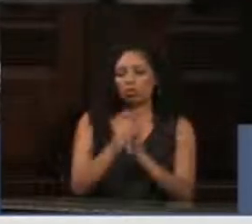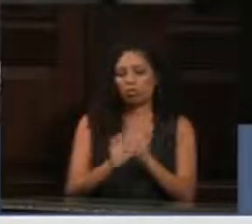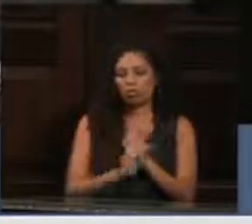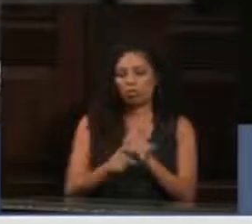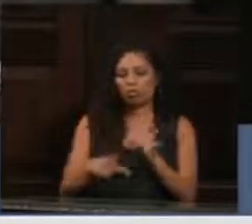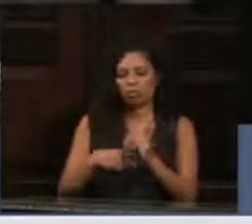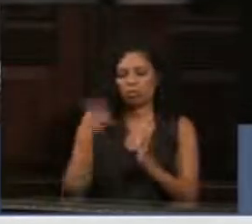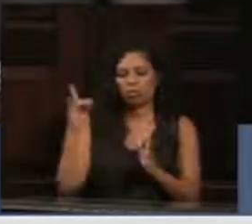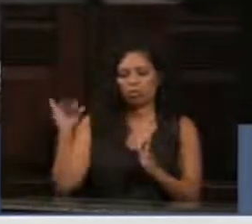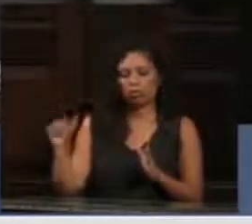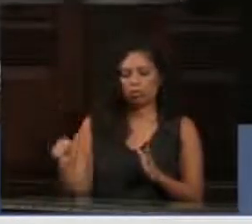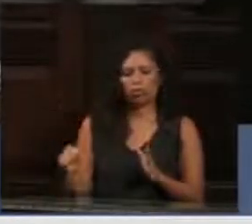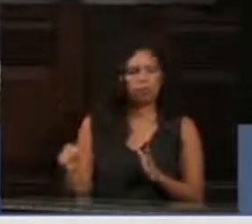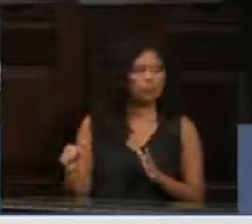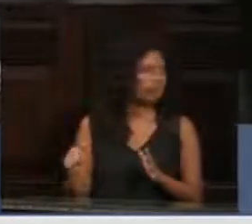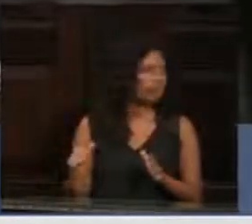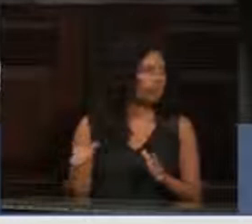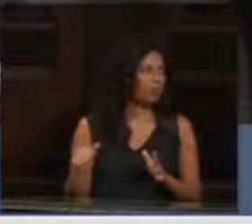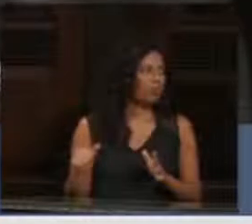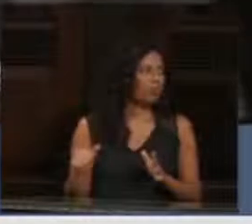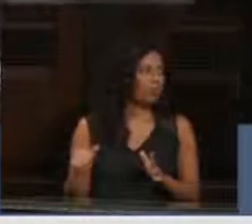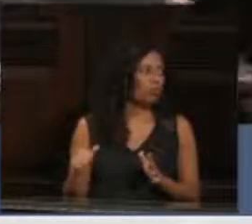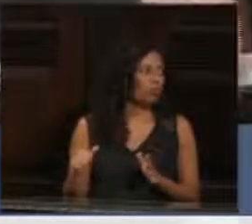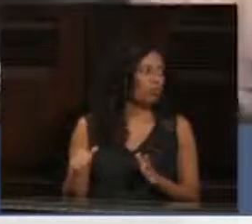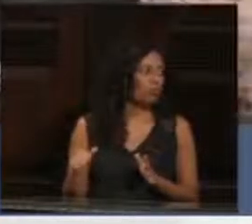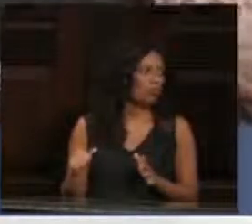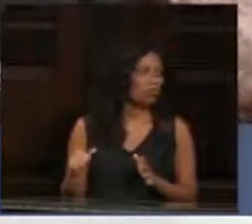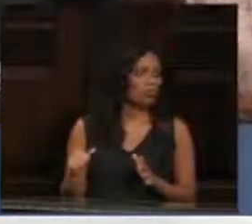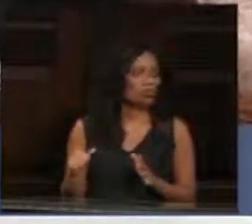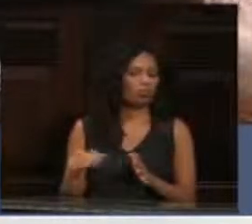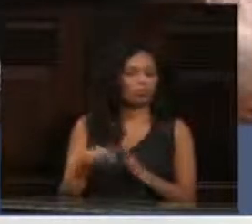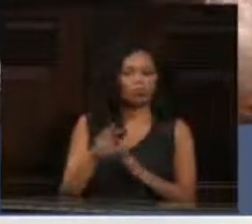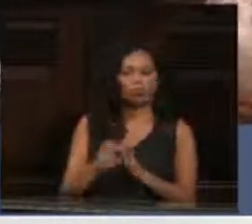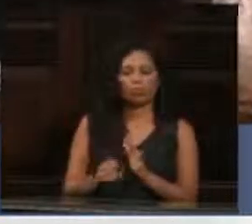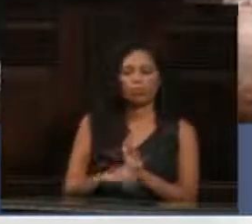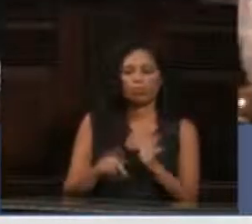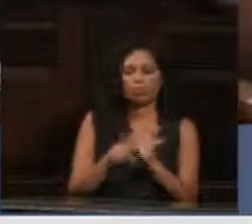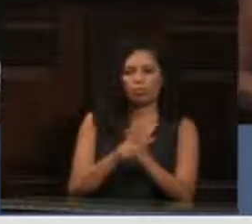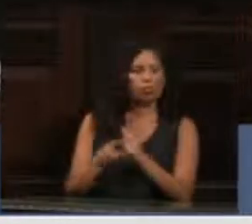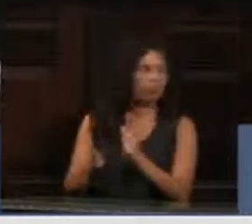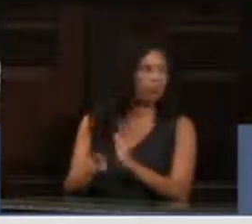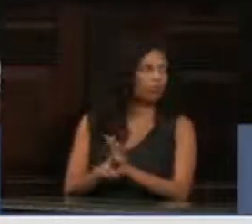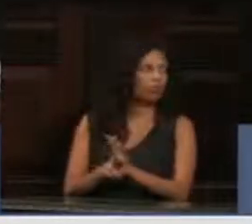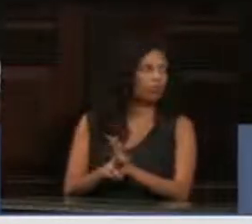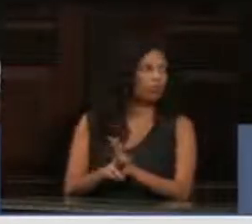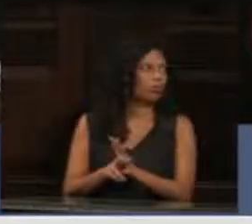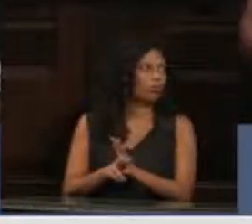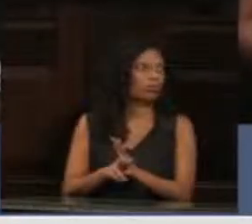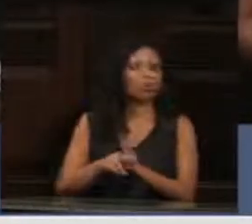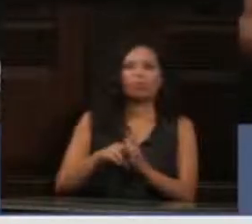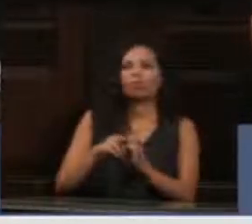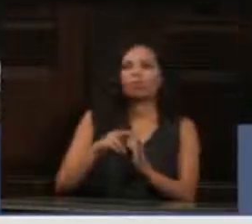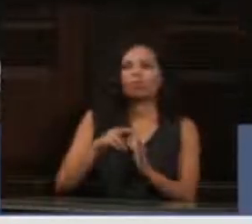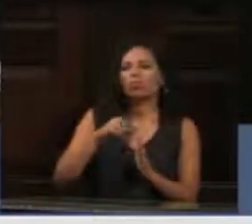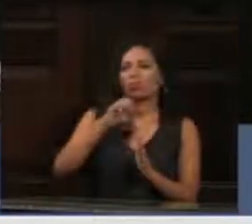segundo dia, para recebimento de emendas. Projeto de resolução